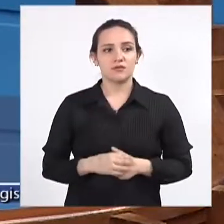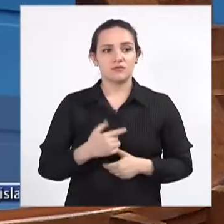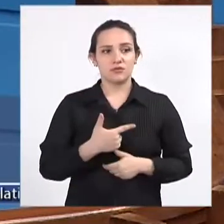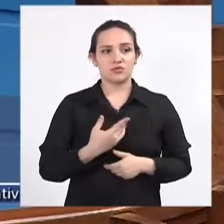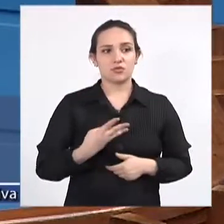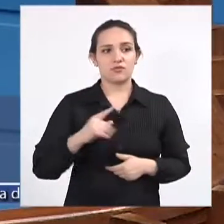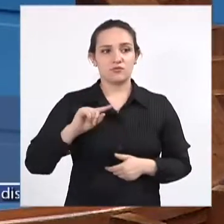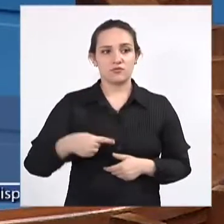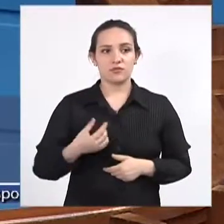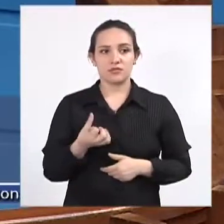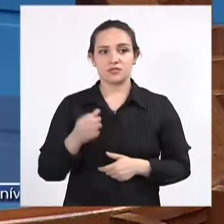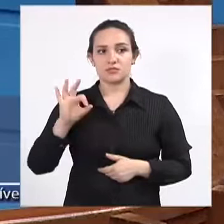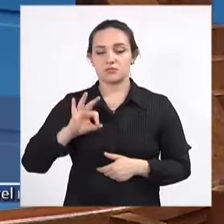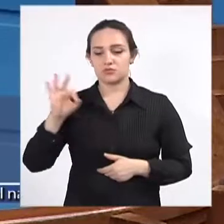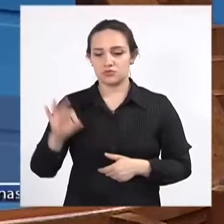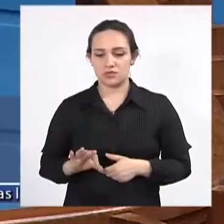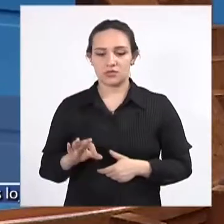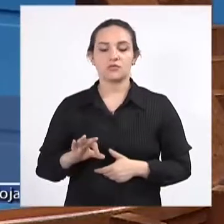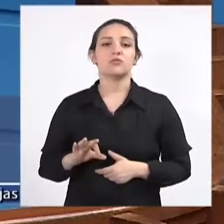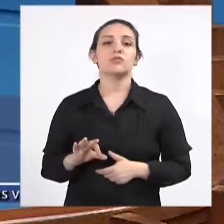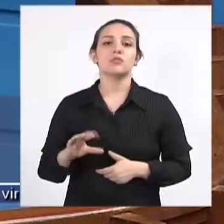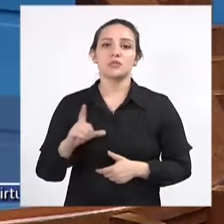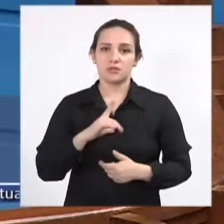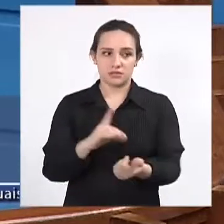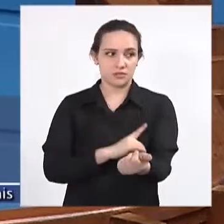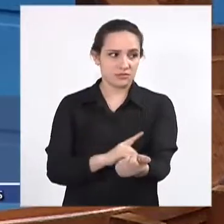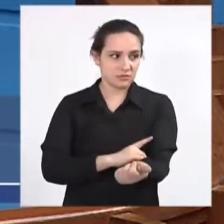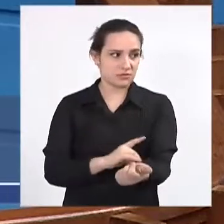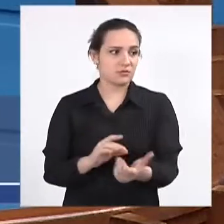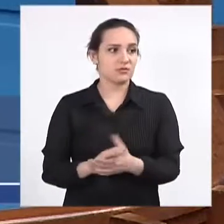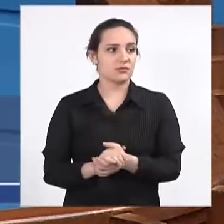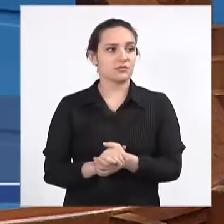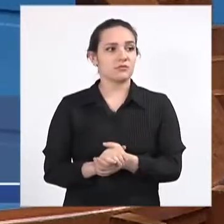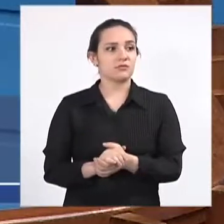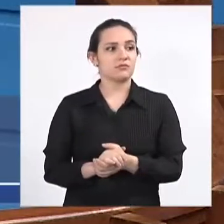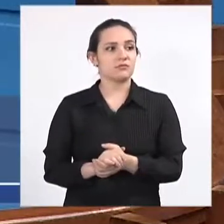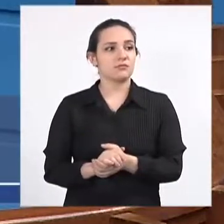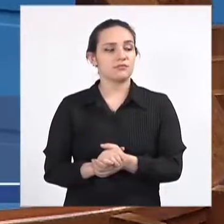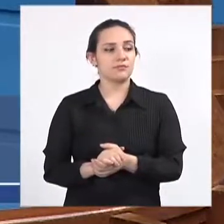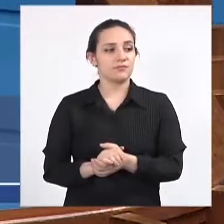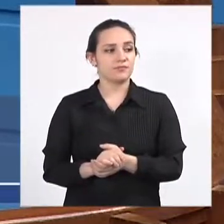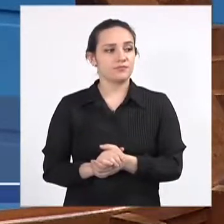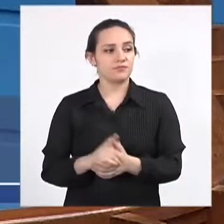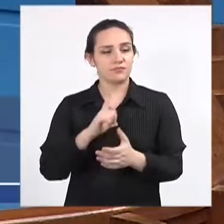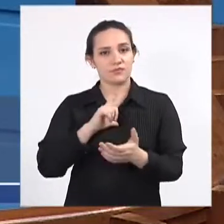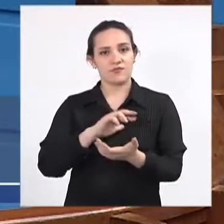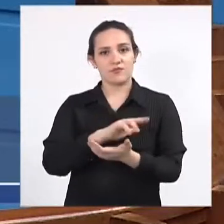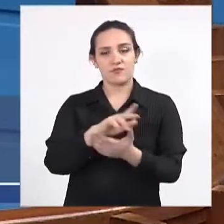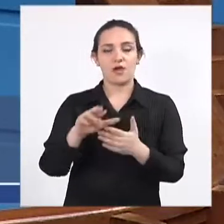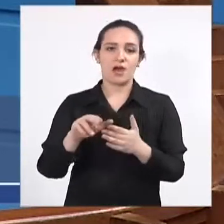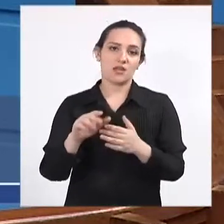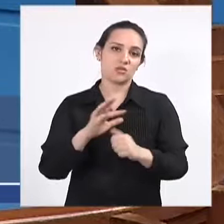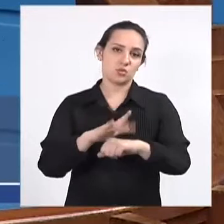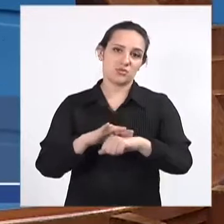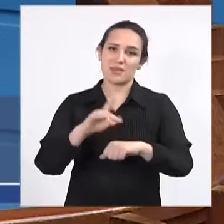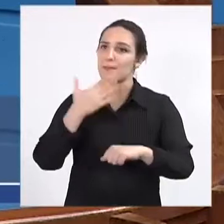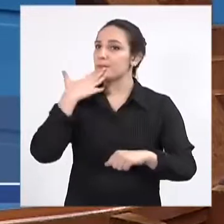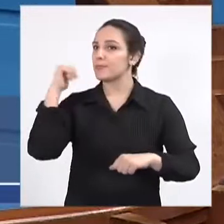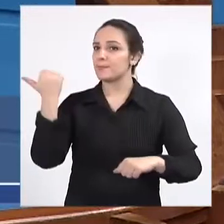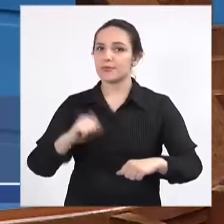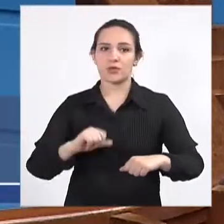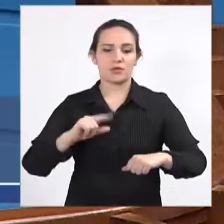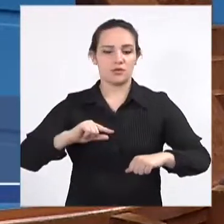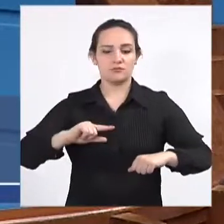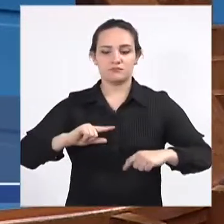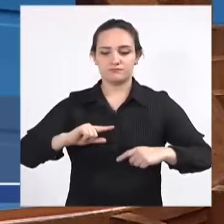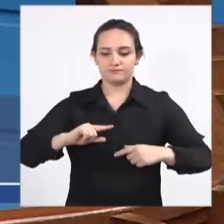dos idosos têm diabetes, 56,7% têm hipertensão. As doenças do aparelho circulatório são a principal causa